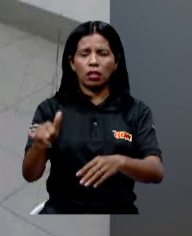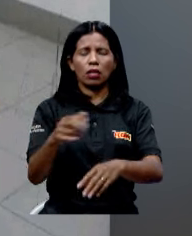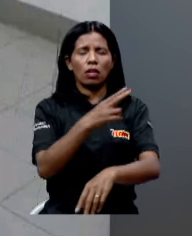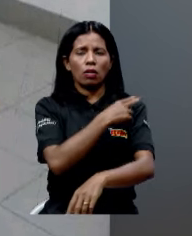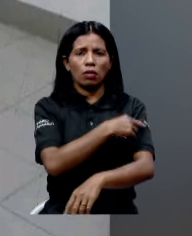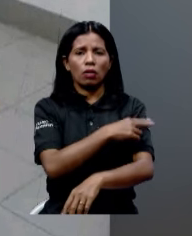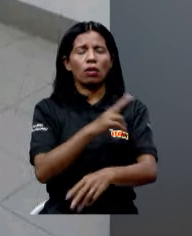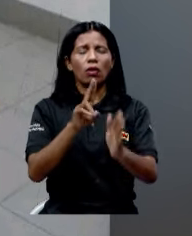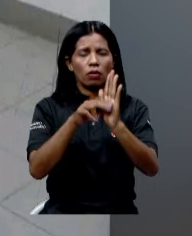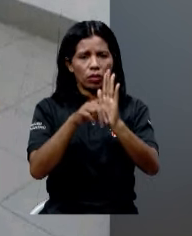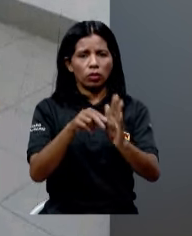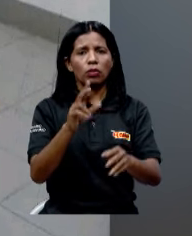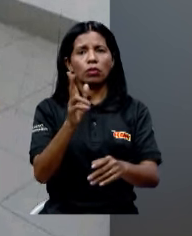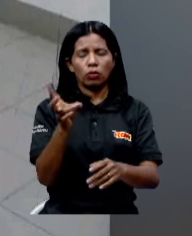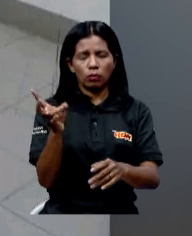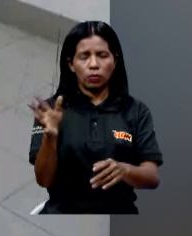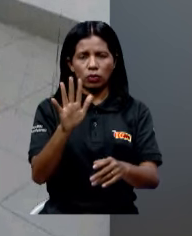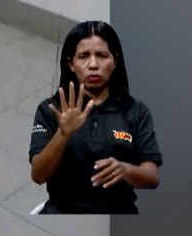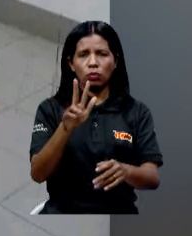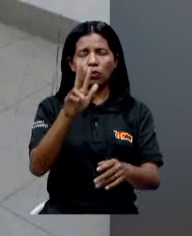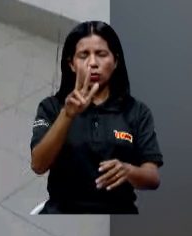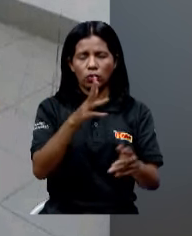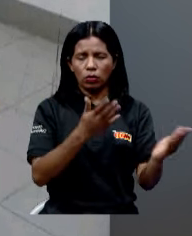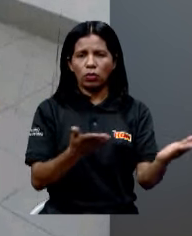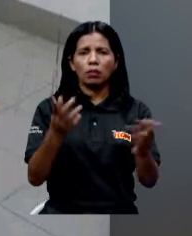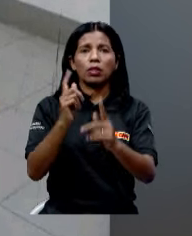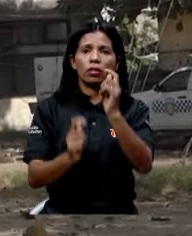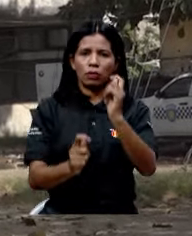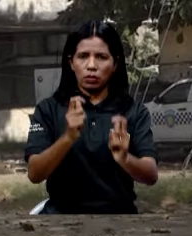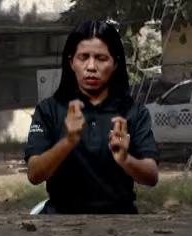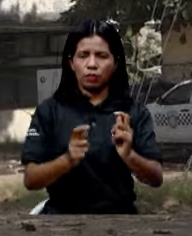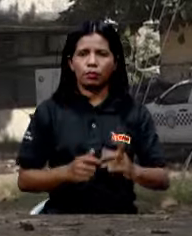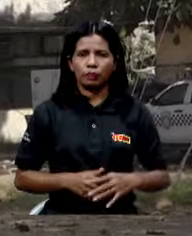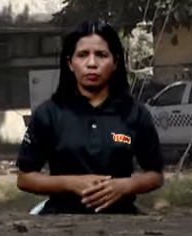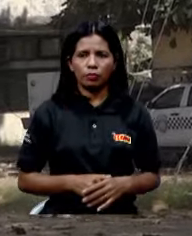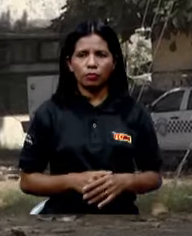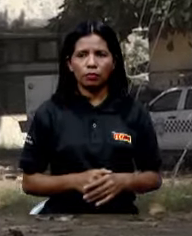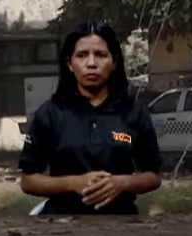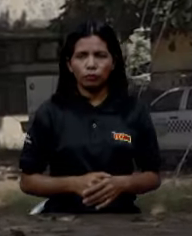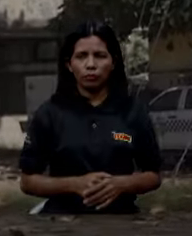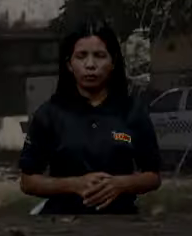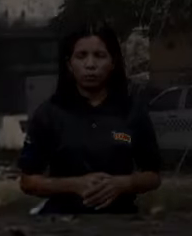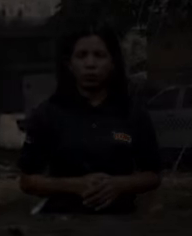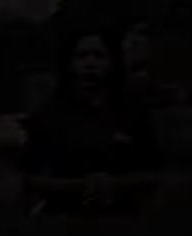em rua, antes submete para tribunal, tuir processo julgamento. Tito Silva, Emerenciano Martins, Gemen.